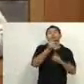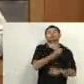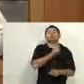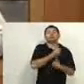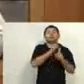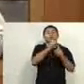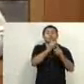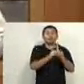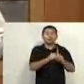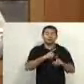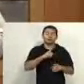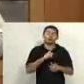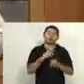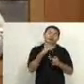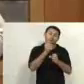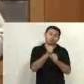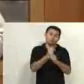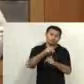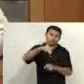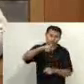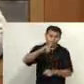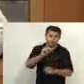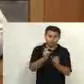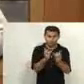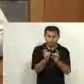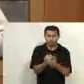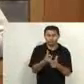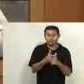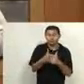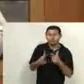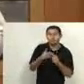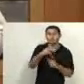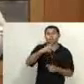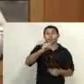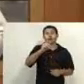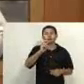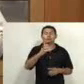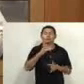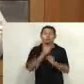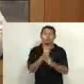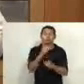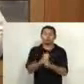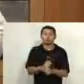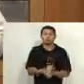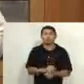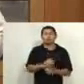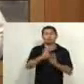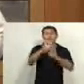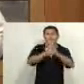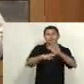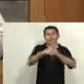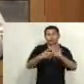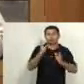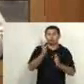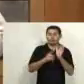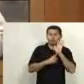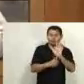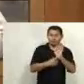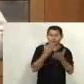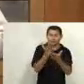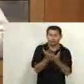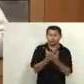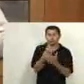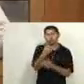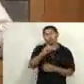média das minhas vendas nesse determinado período. E o desvio padrão, pessoal? O desvio padrão ele é calculado ou no Excel, conforme eu já mostrei para vocês na teleaula